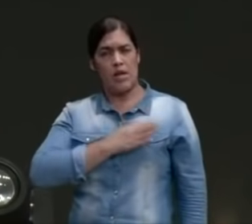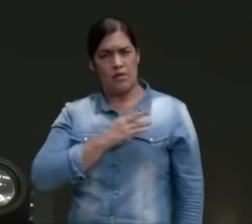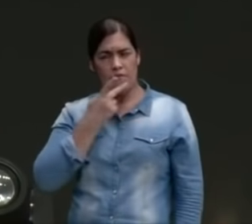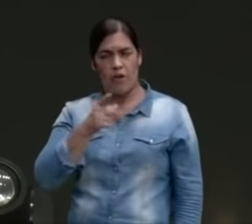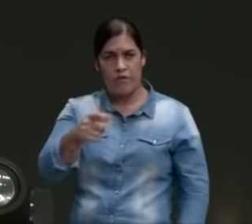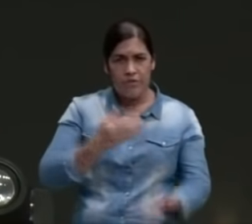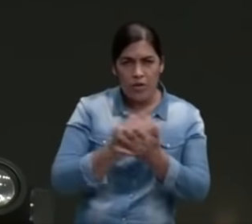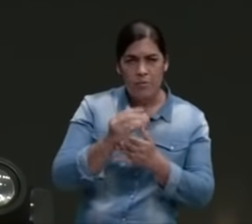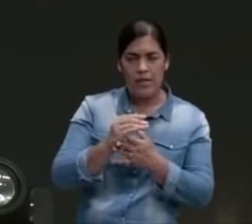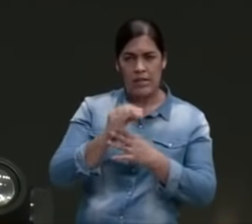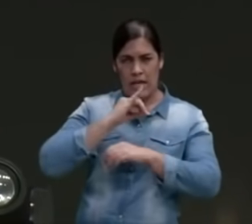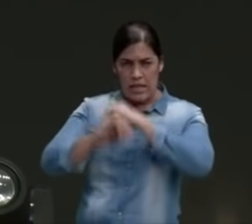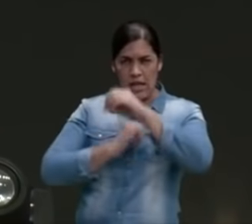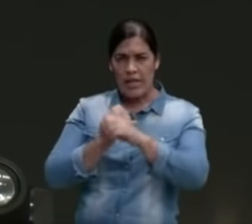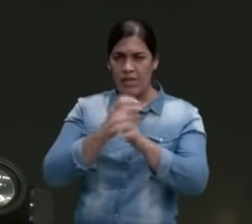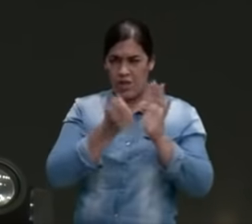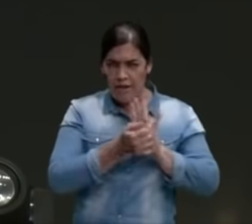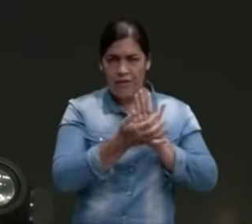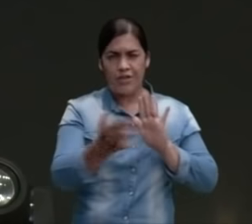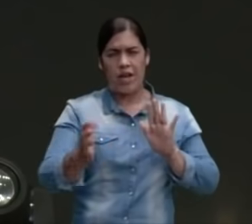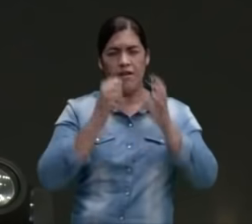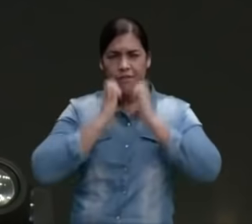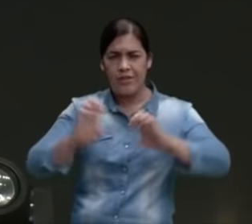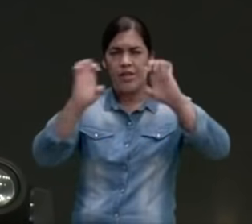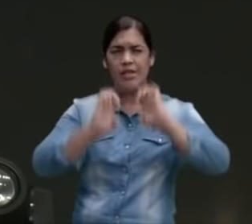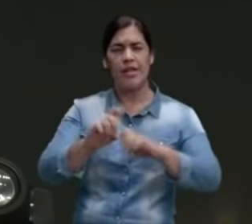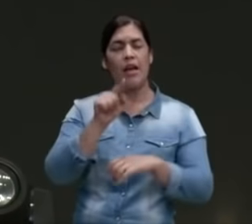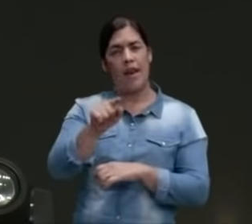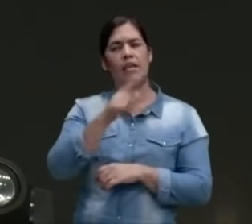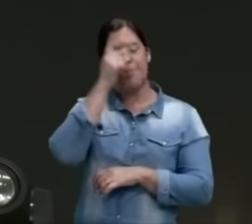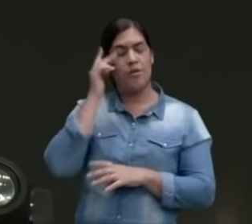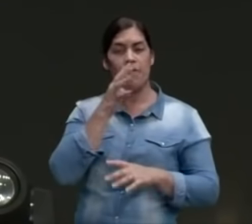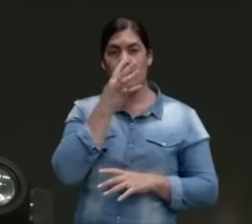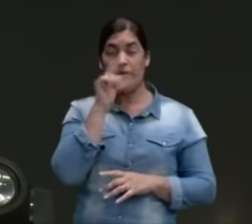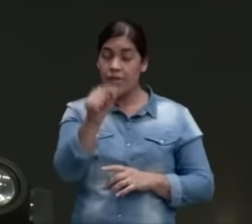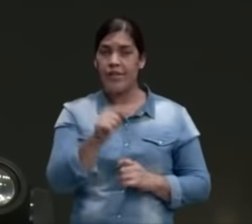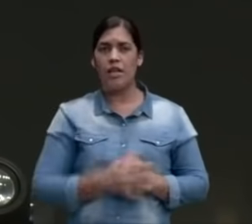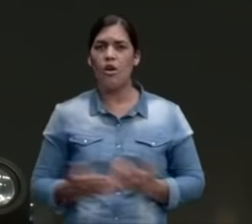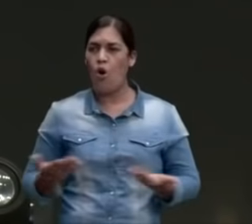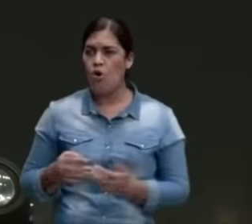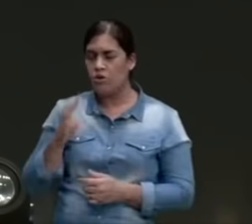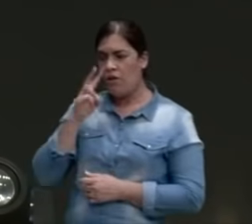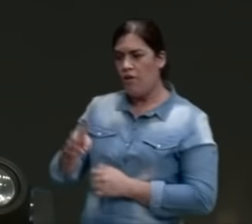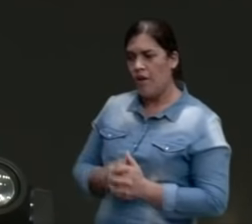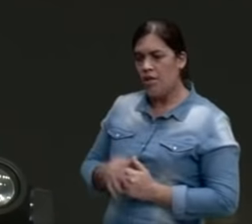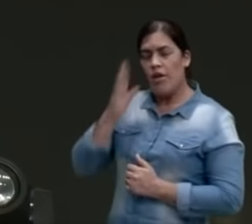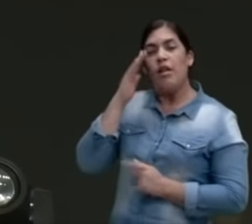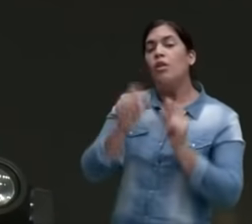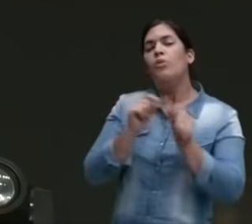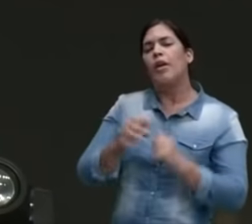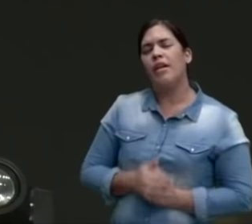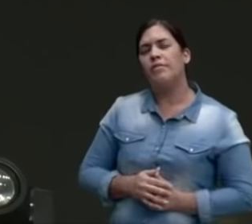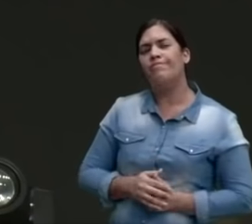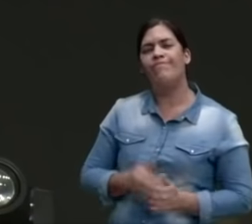Porque lá as pessoas vão te ouvir. Lá tem pessoas que eu vou falar com elas. Irmãos, hoje quando eu vejo, eu só entendo uma coisa. Não